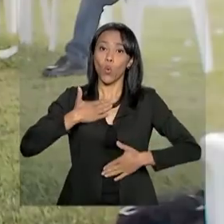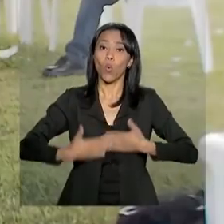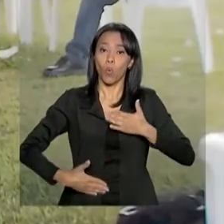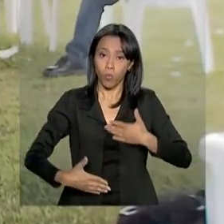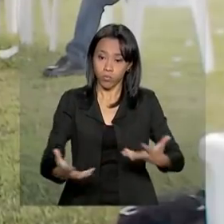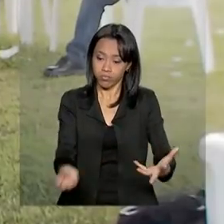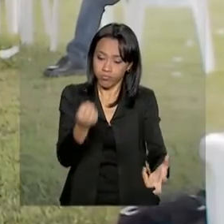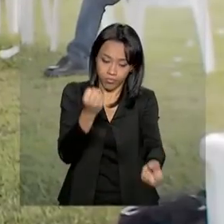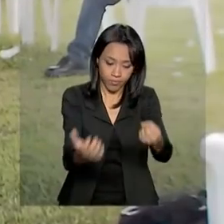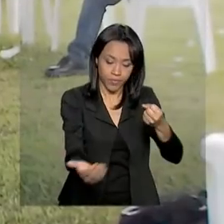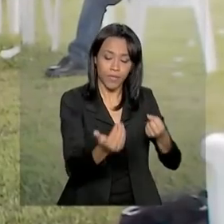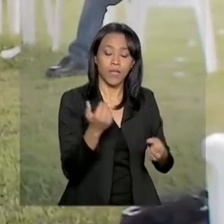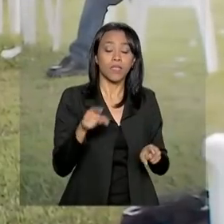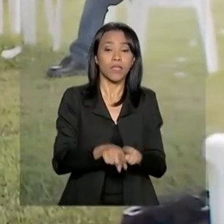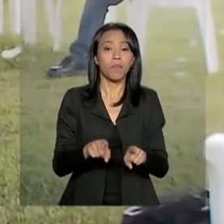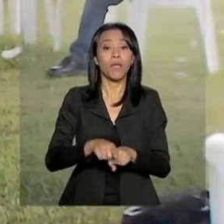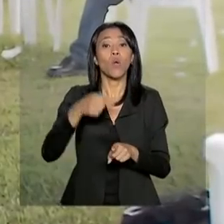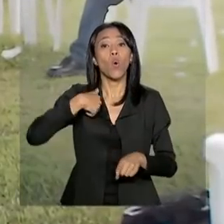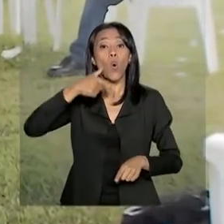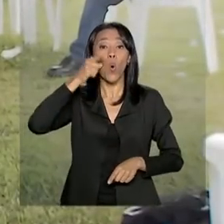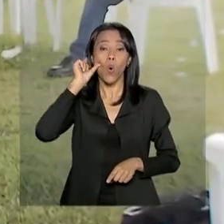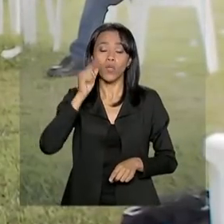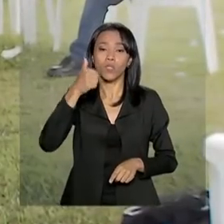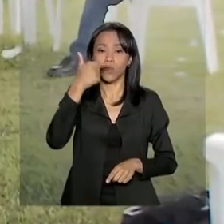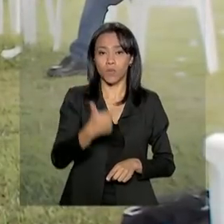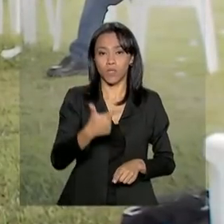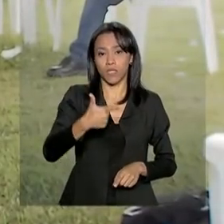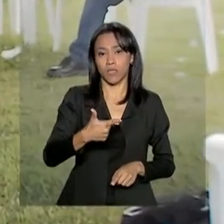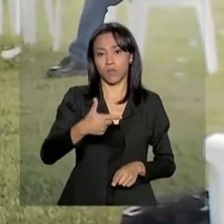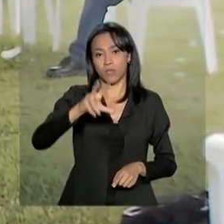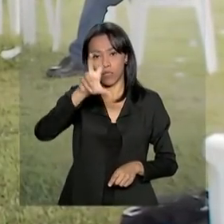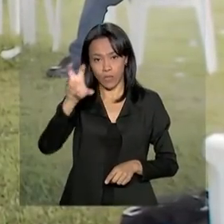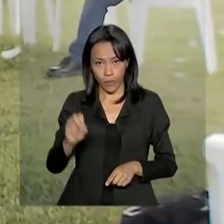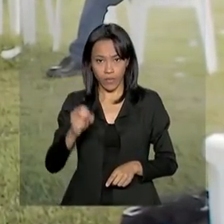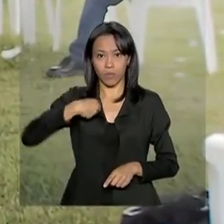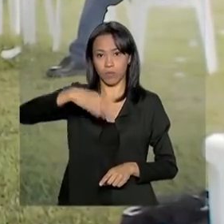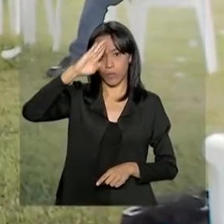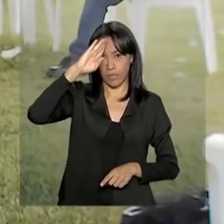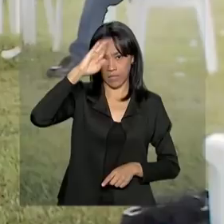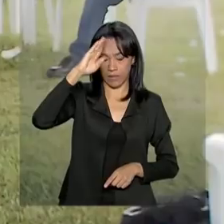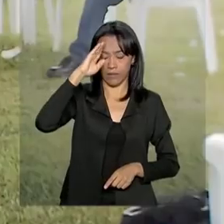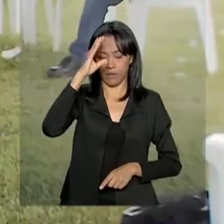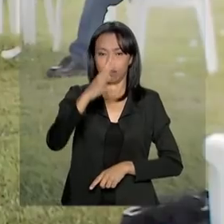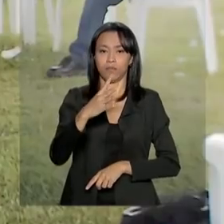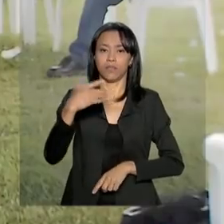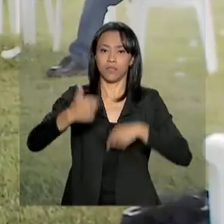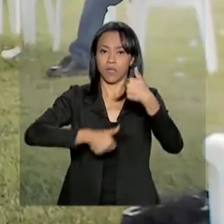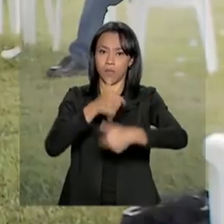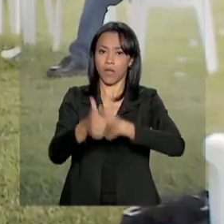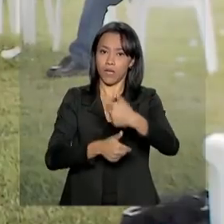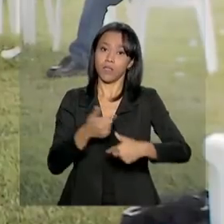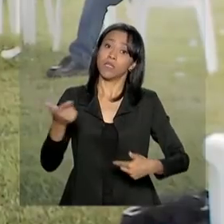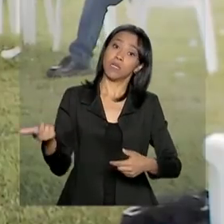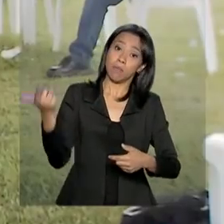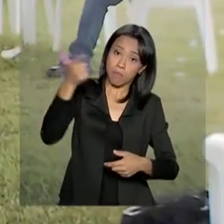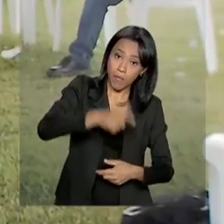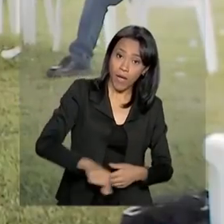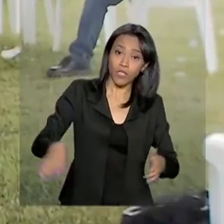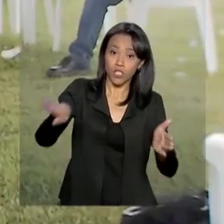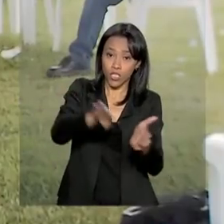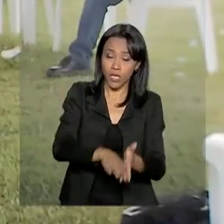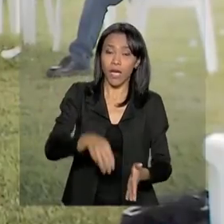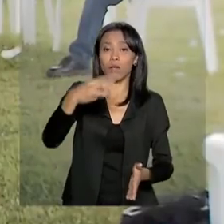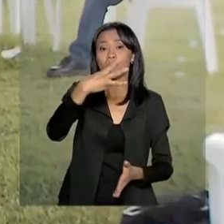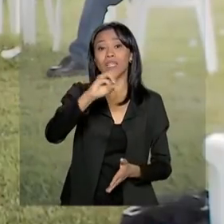da Polícia Militar, afirmou que ontem havia 250 policiais militares trabalhando aqui em Brumadinho, que hoje chegaram mais